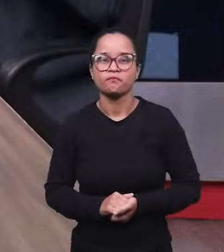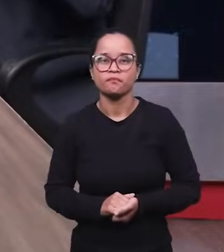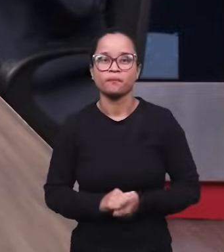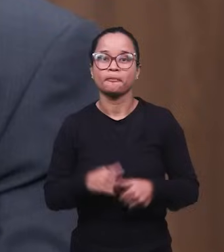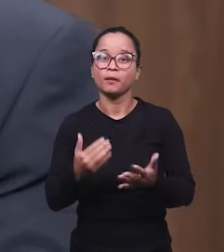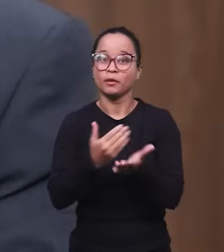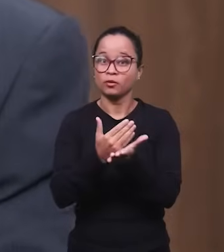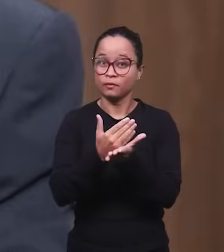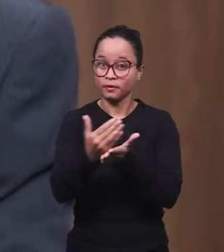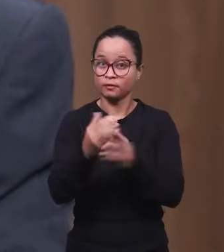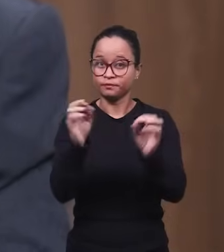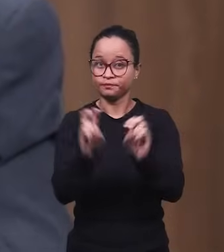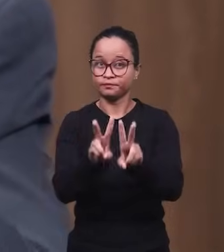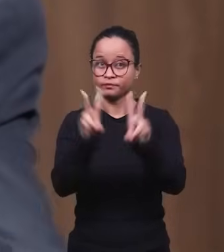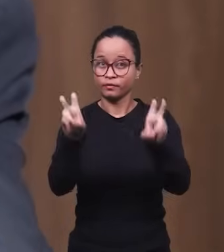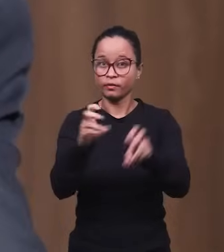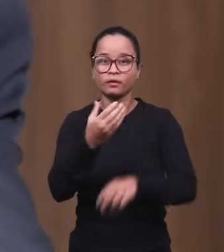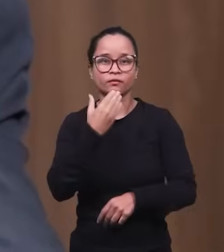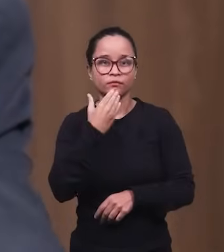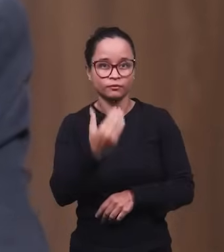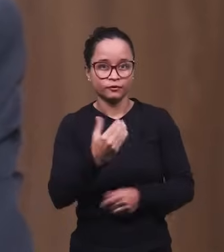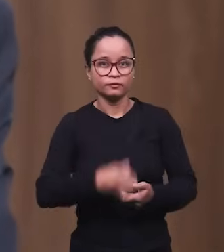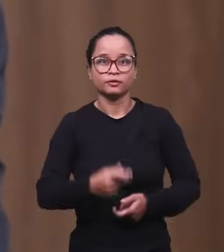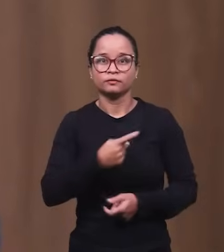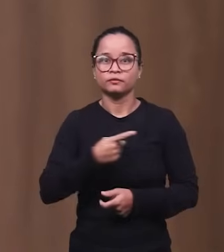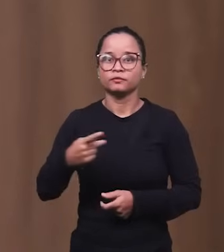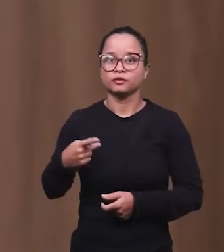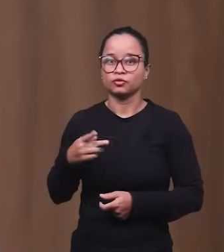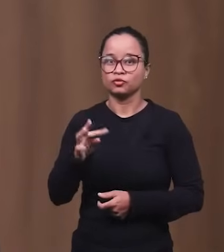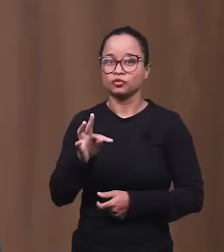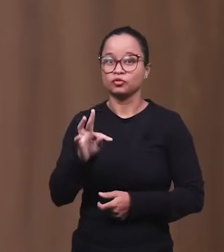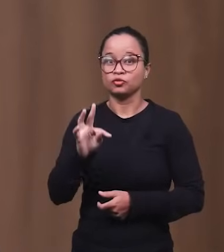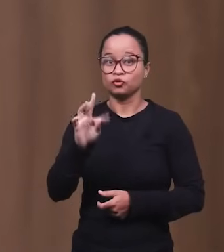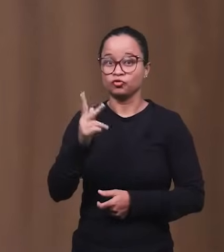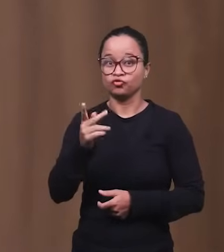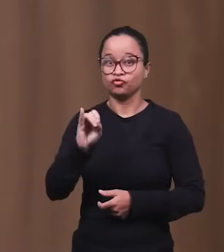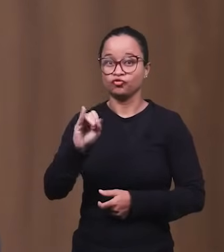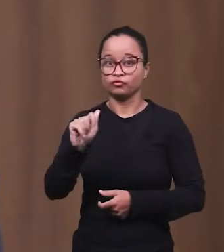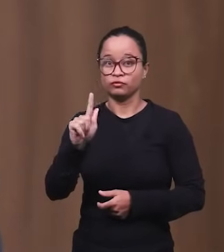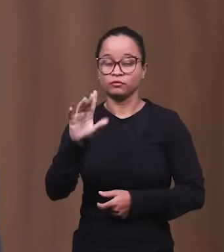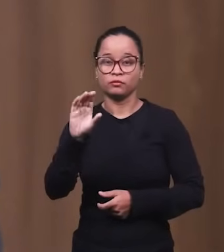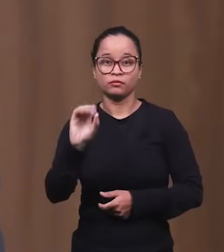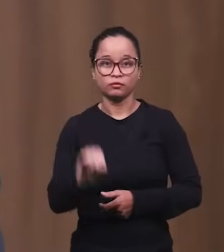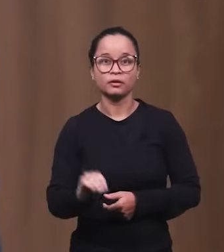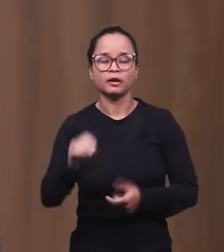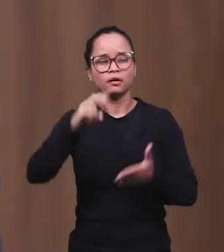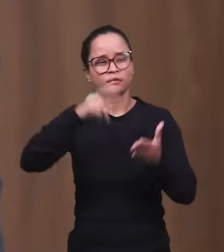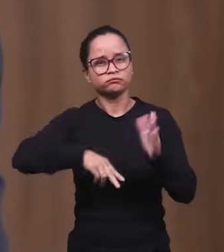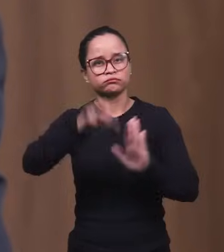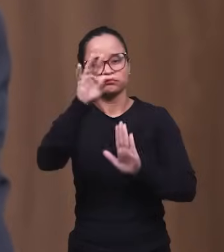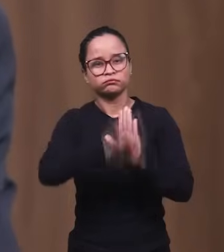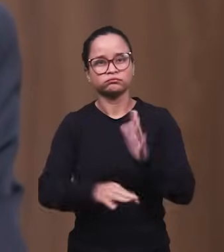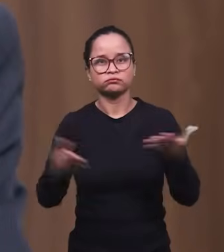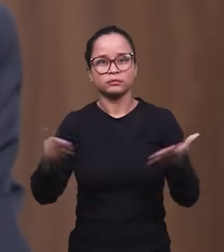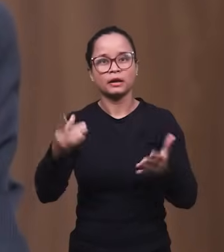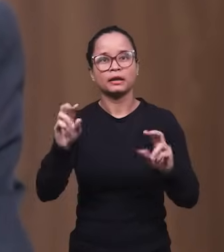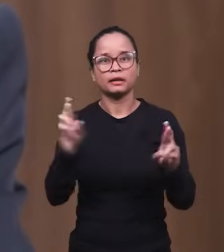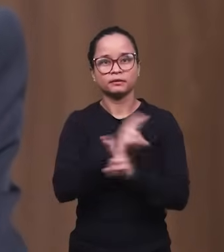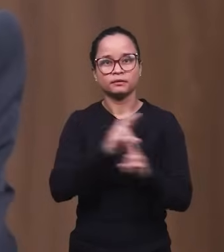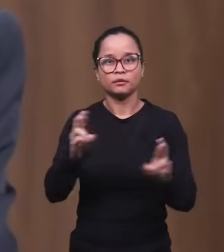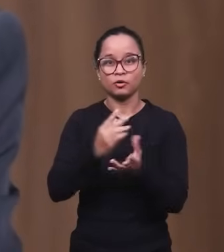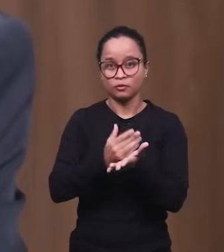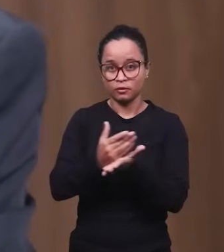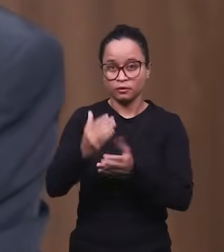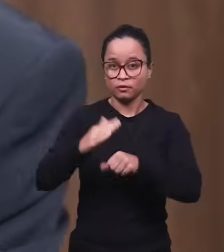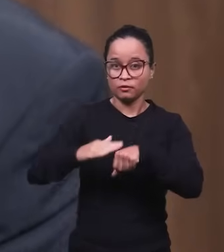introduzirmos esse assunto, eu vou pedir para que o pastor Tiago, ele leia um texto da palavra em relação a isso, para que a gente possa iniciar